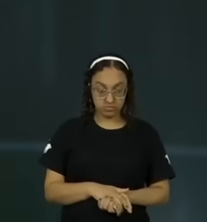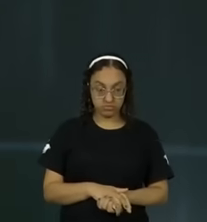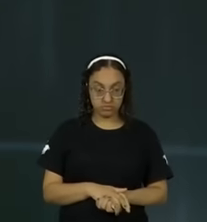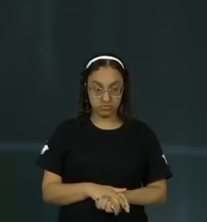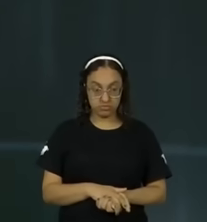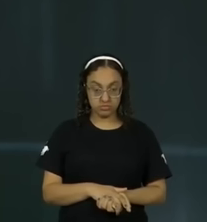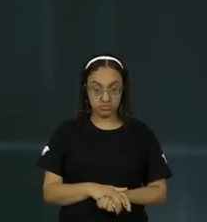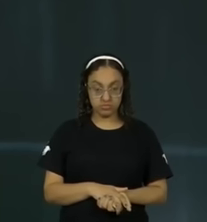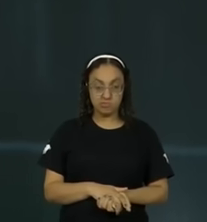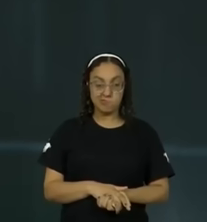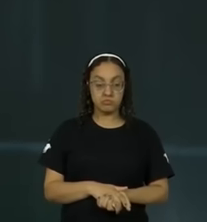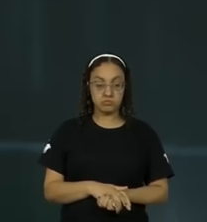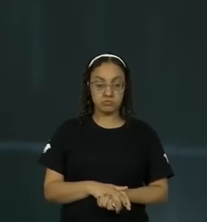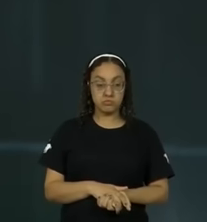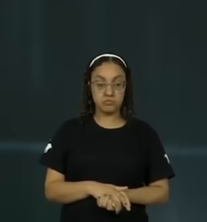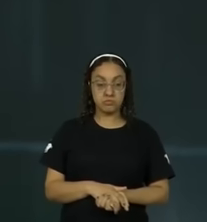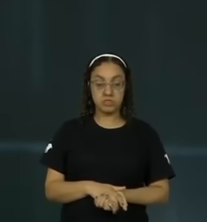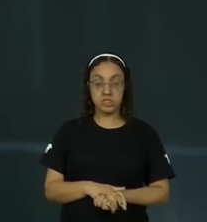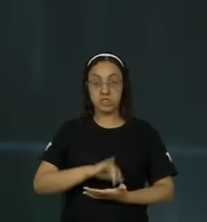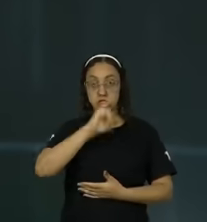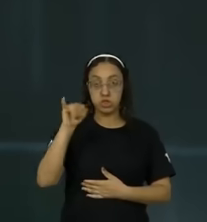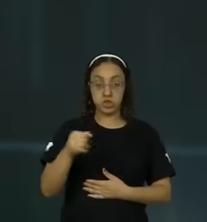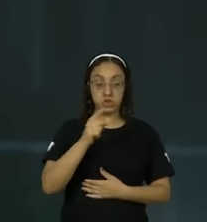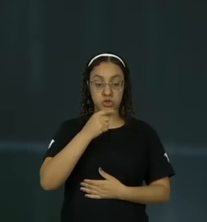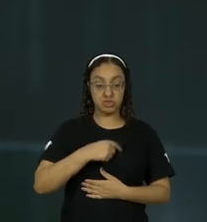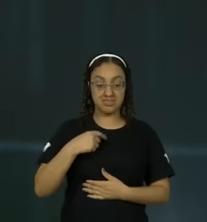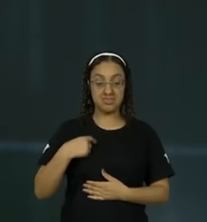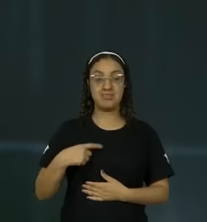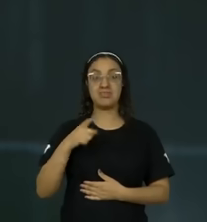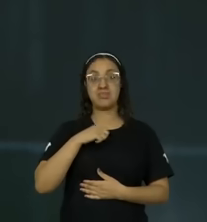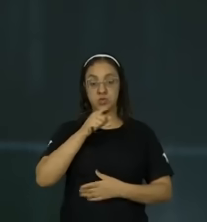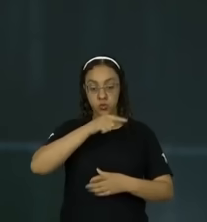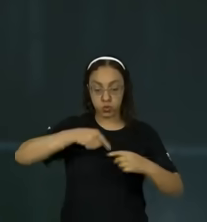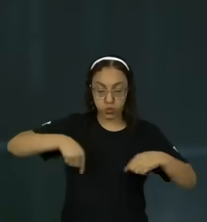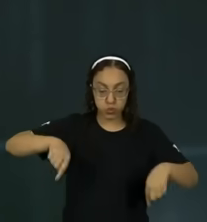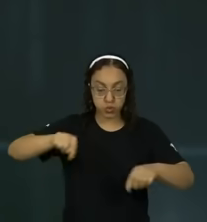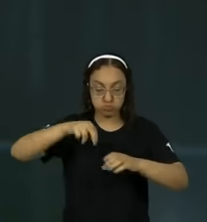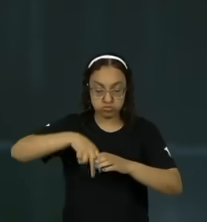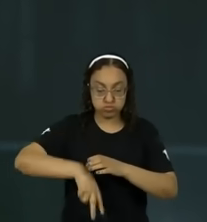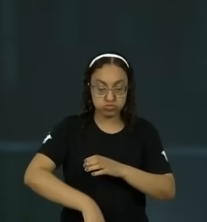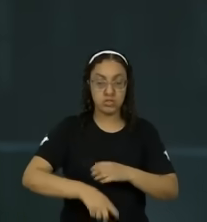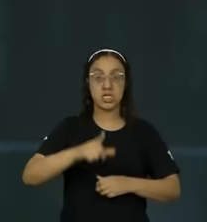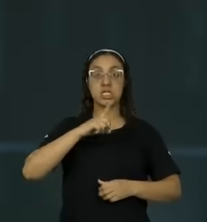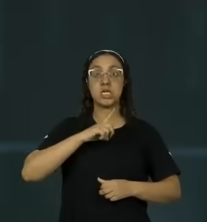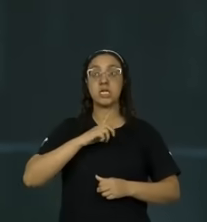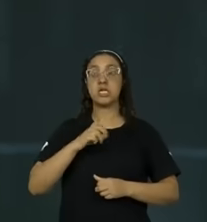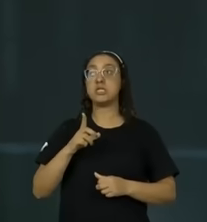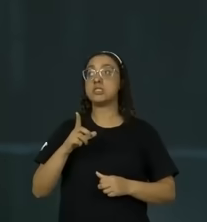Você me viu no poço, você me viu na casa de Potifar, você me viu na prisão.